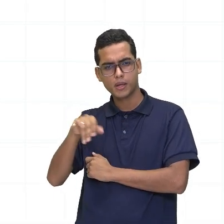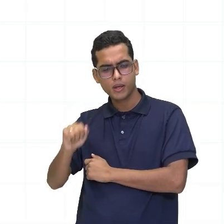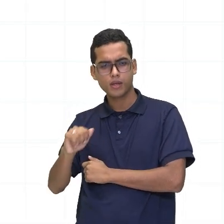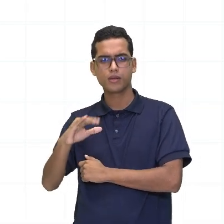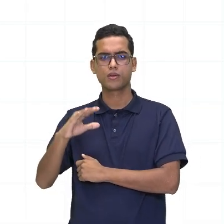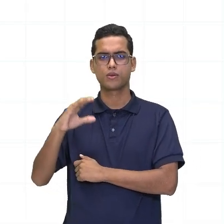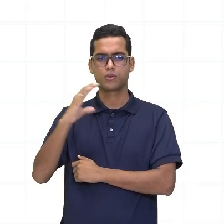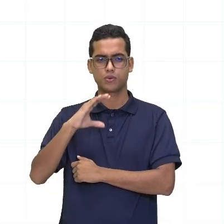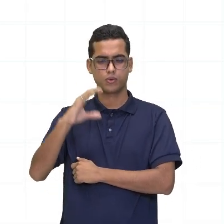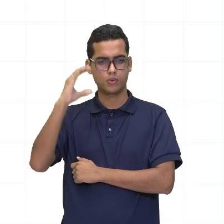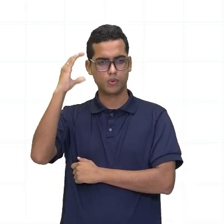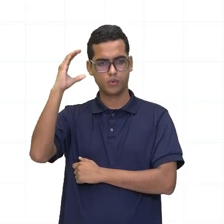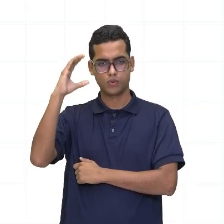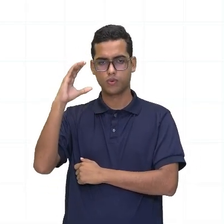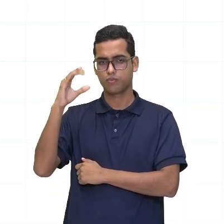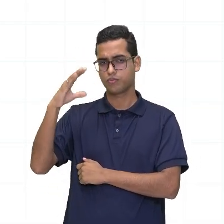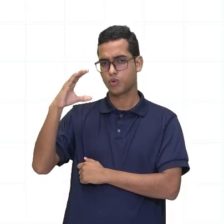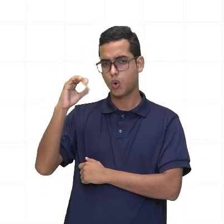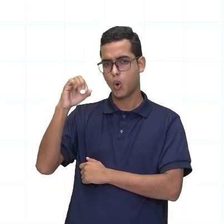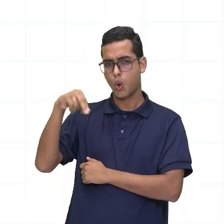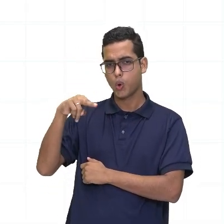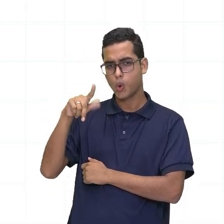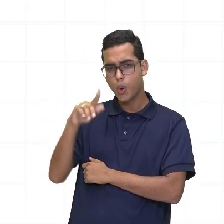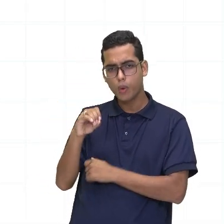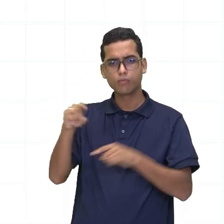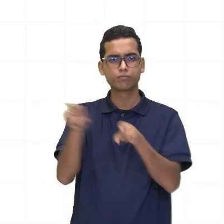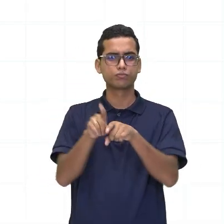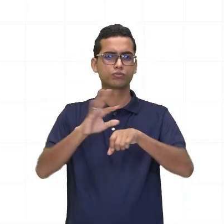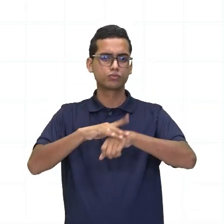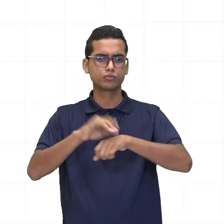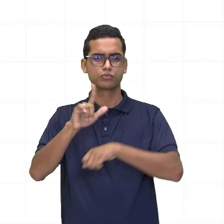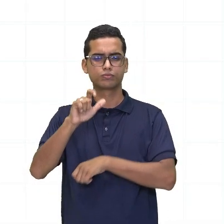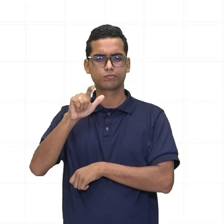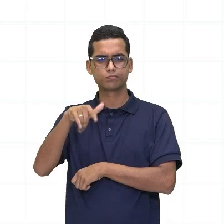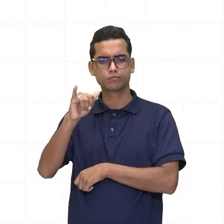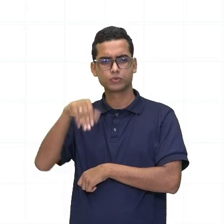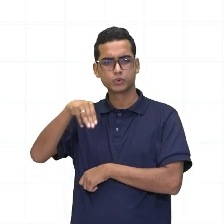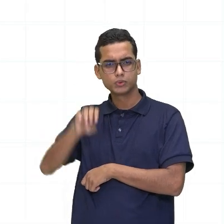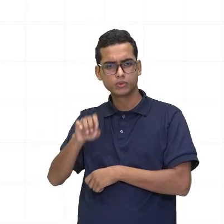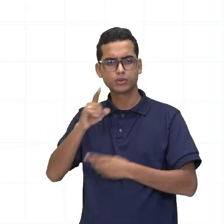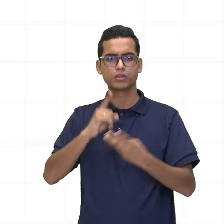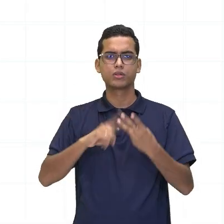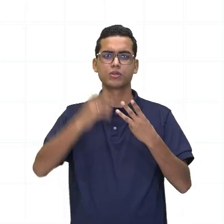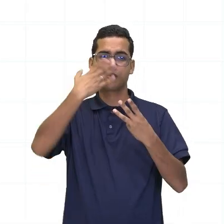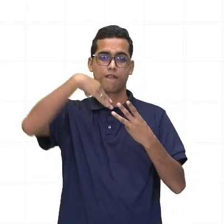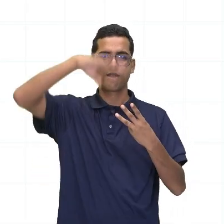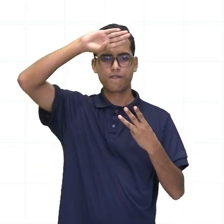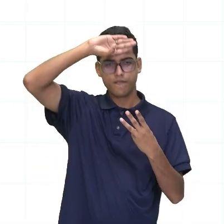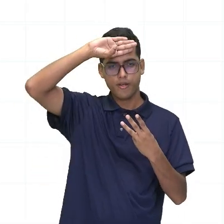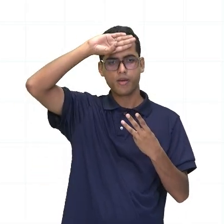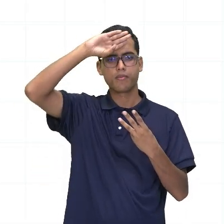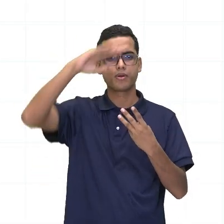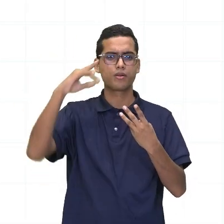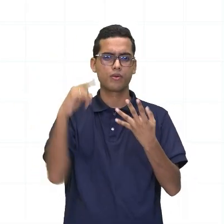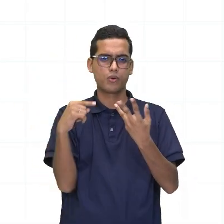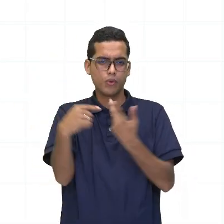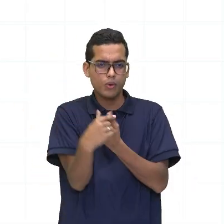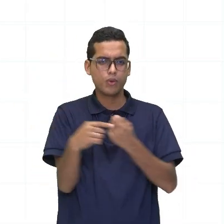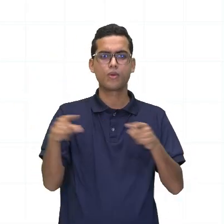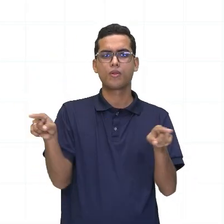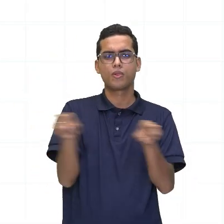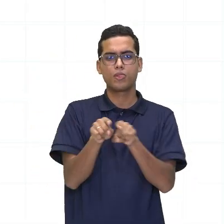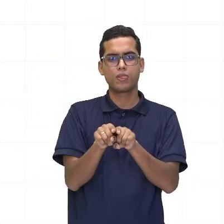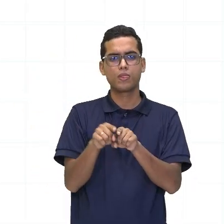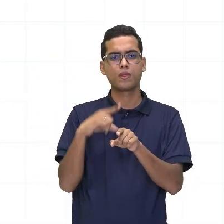febre escaranodular, encefalite transmitida por carrapatos e tularemia. Temos